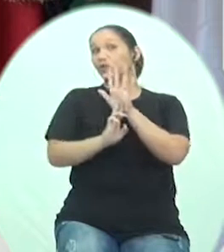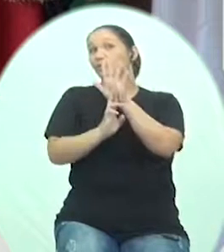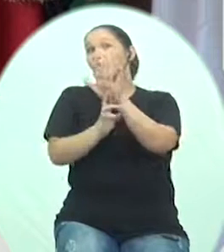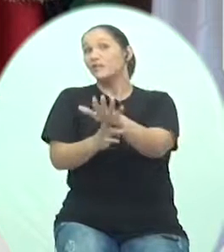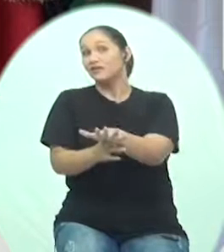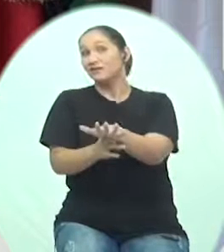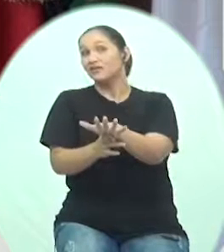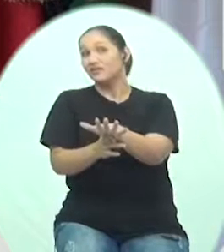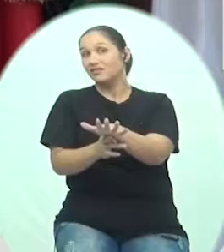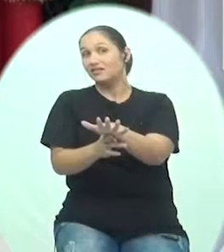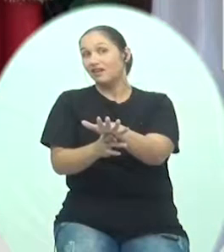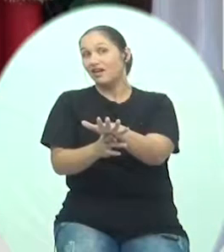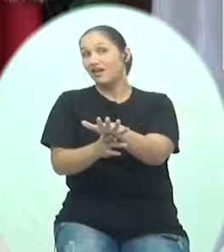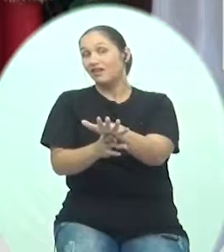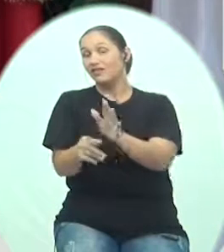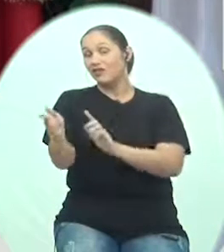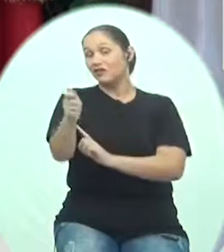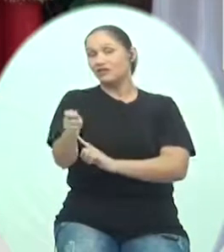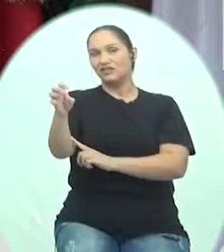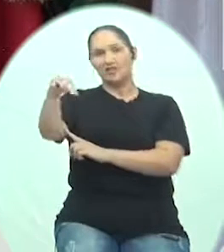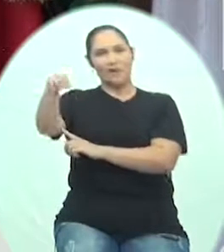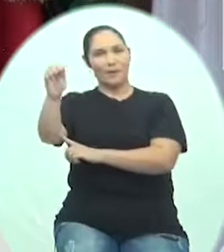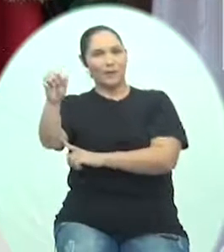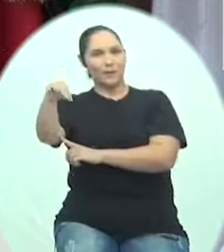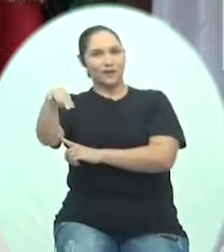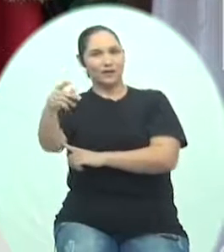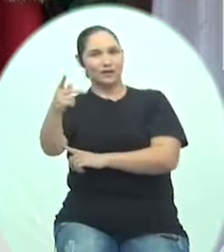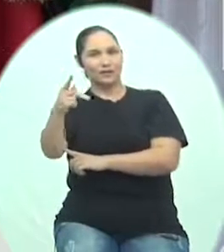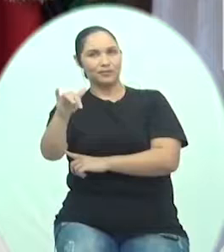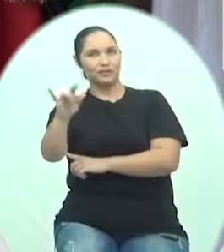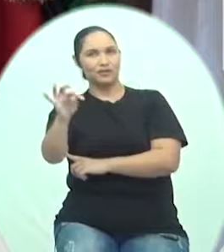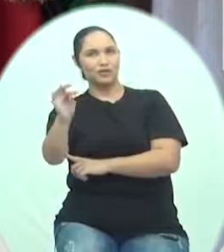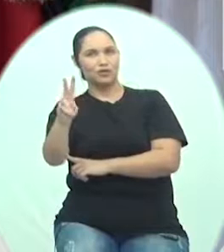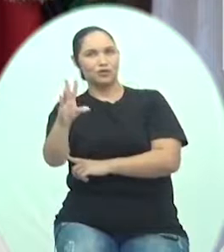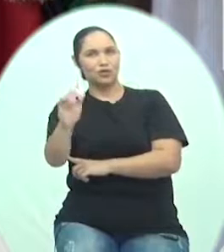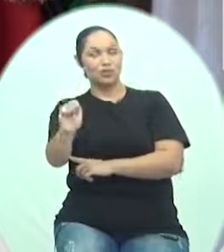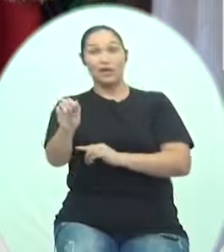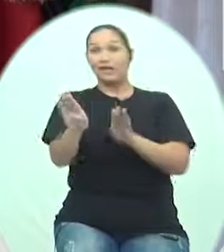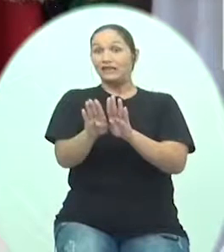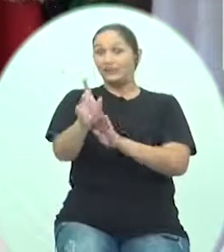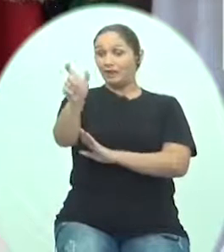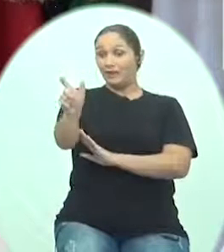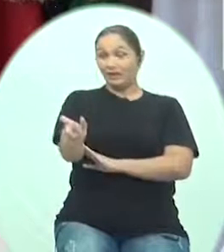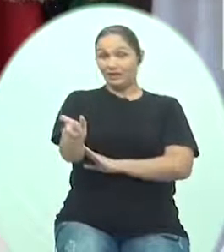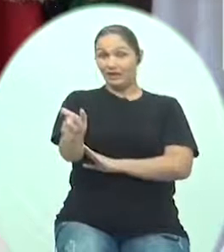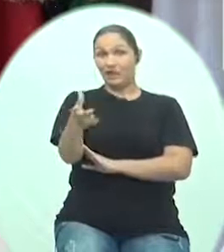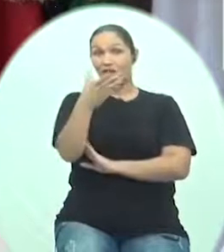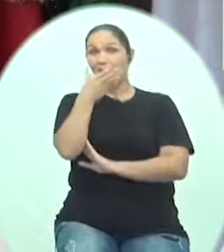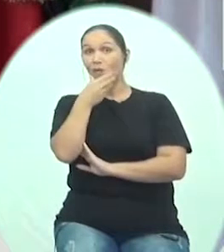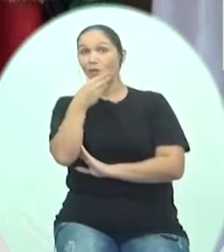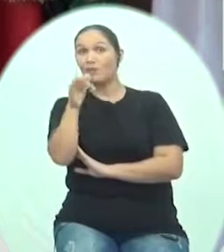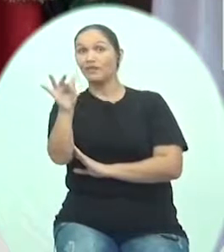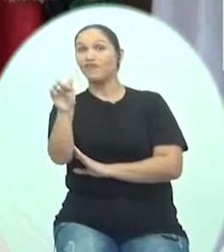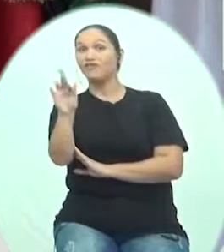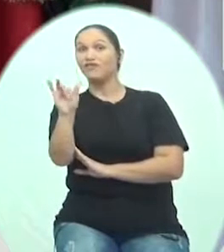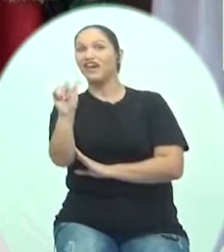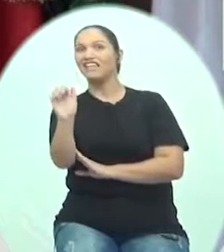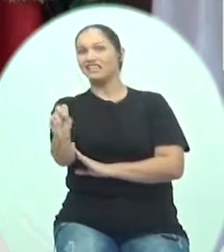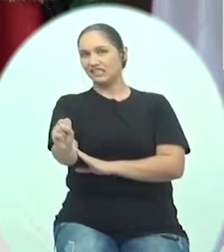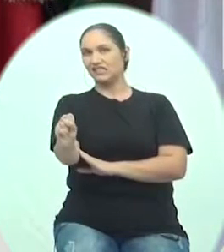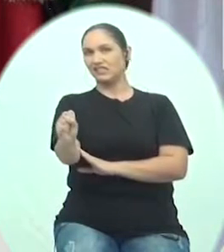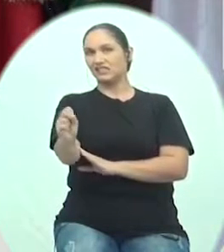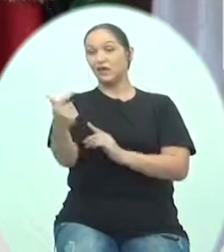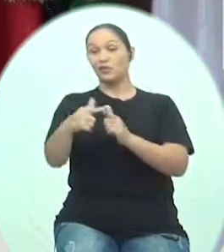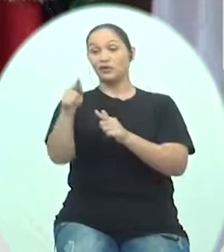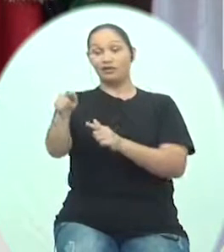Mampituba e também na pessoa do Alexandre Farias né que é o presidente da federação eh de